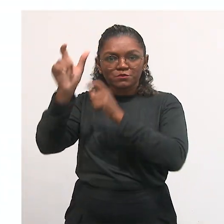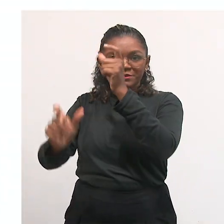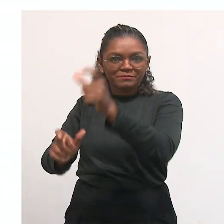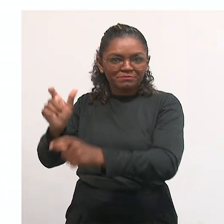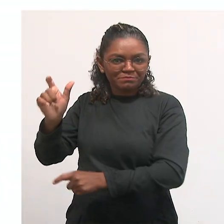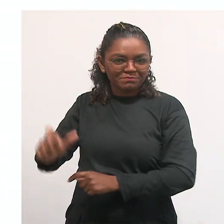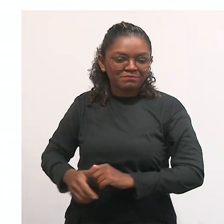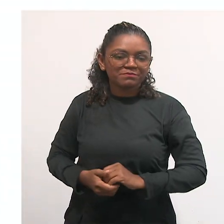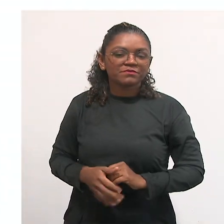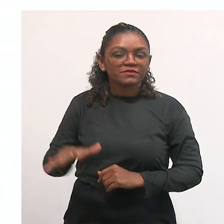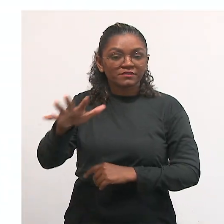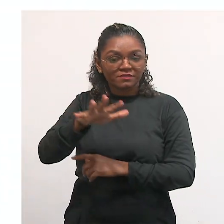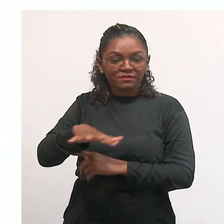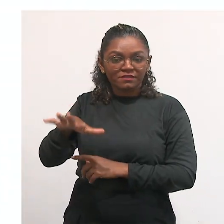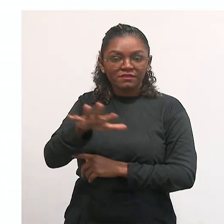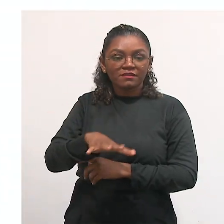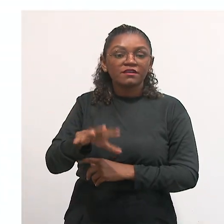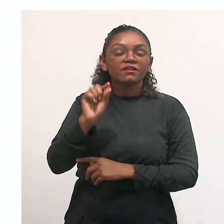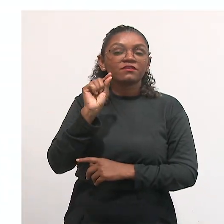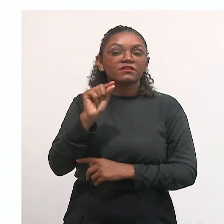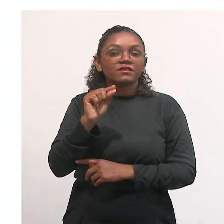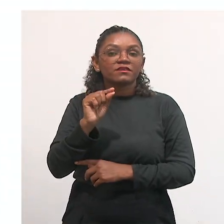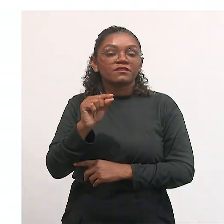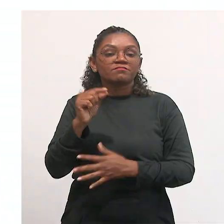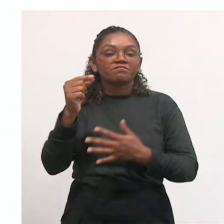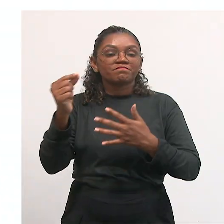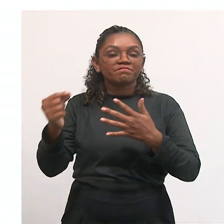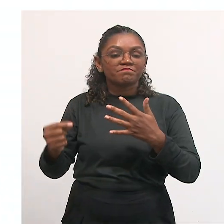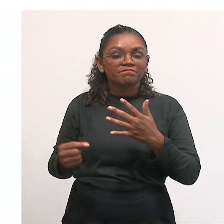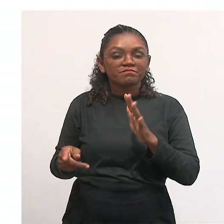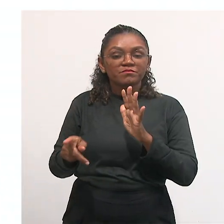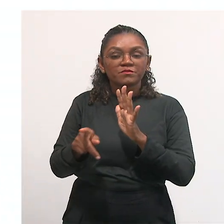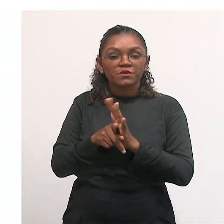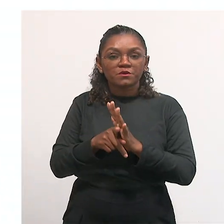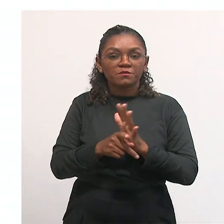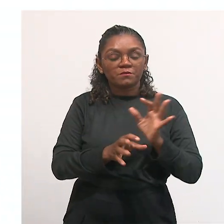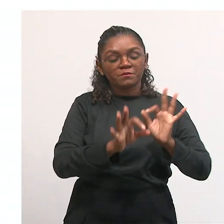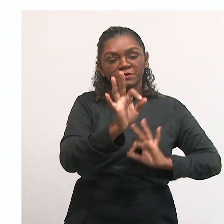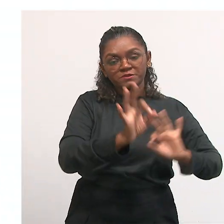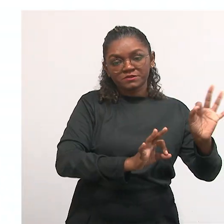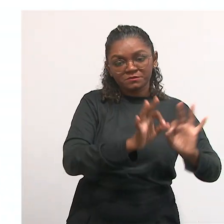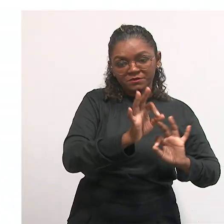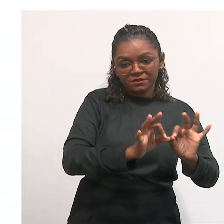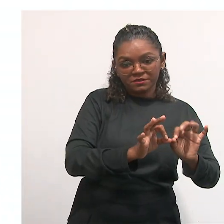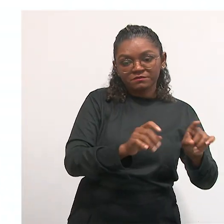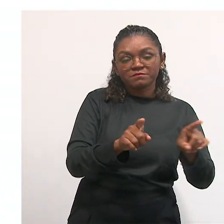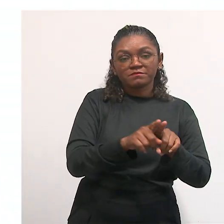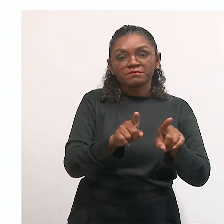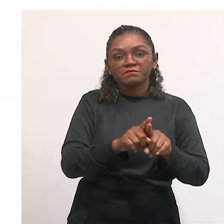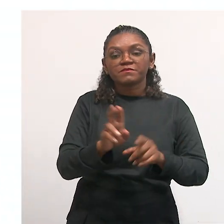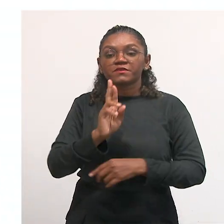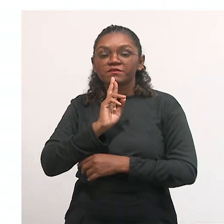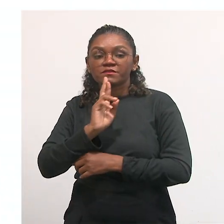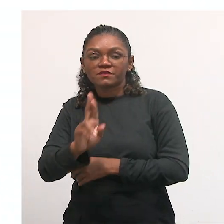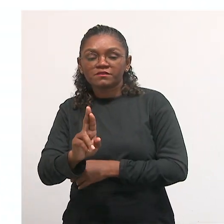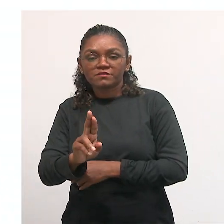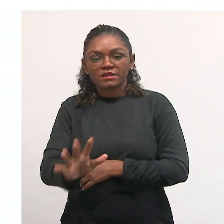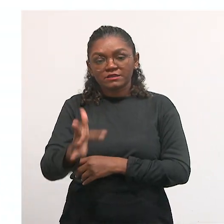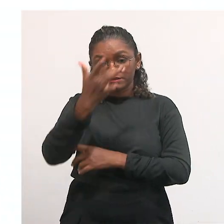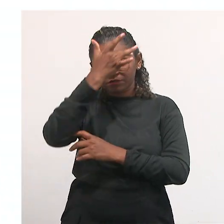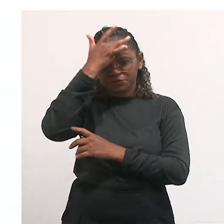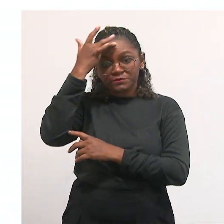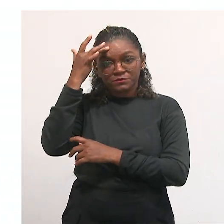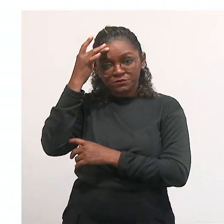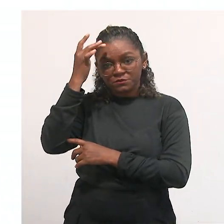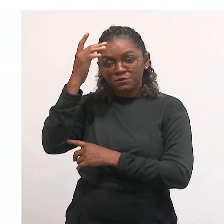aqui, ela aborda, né, um elo crítico entre o planejamento e o resultado. Pessoas, elas